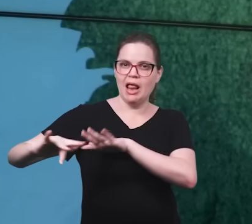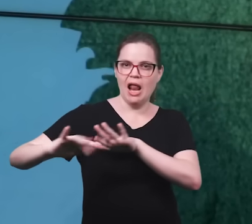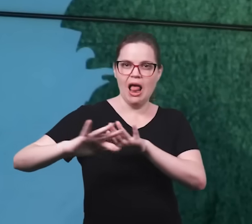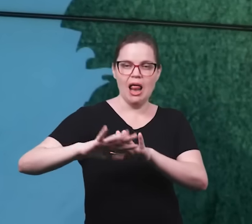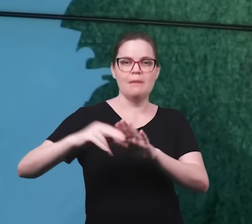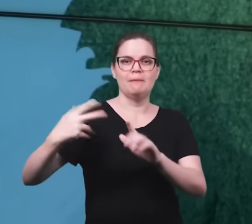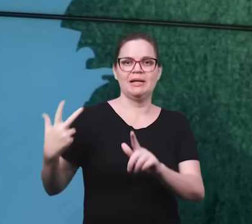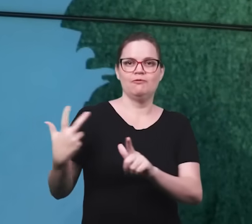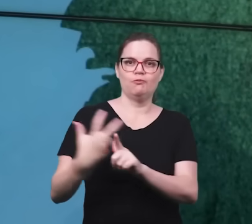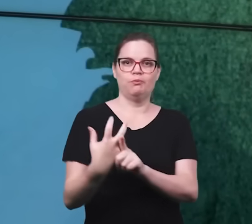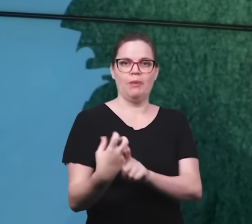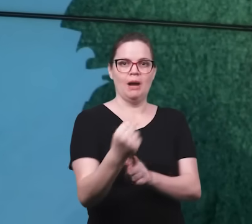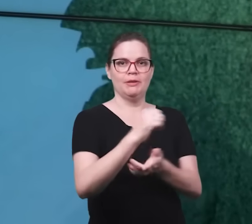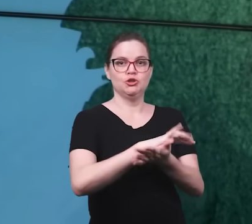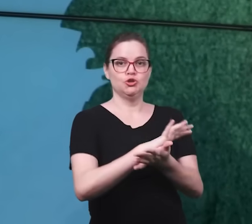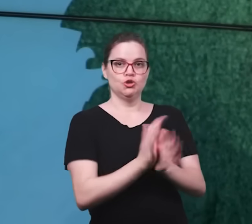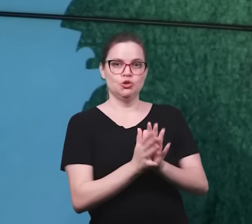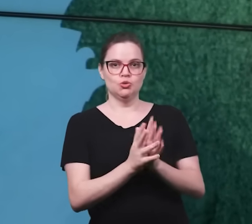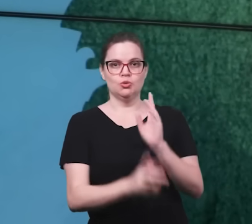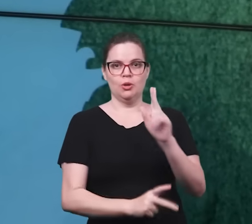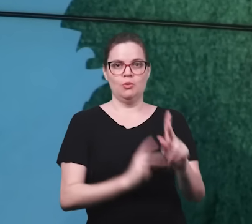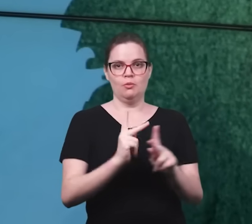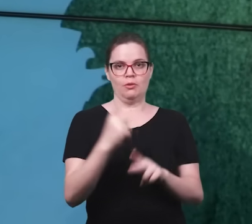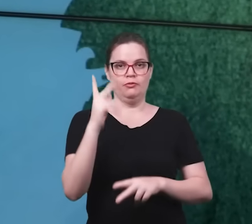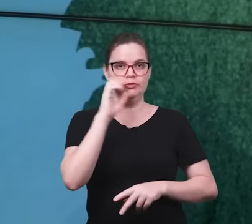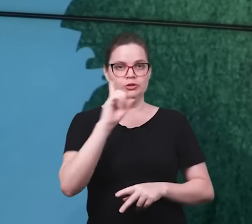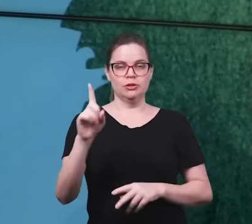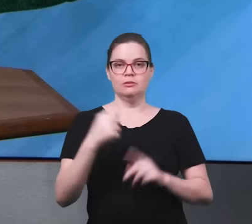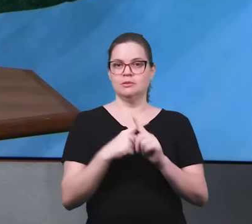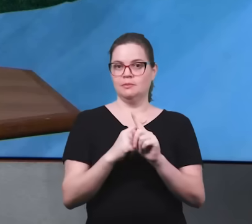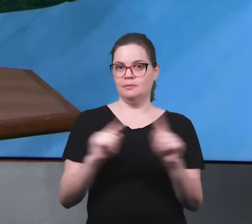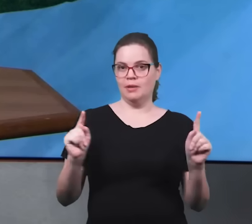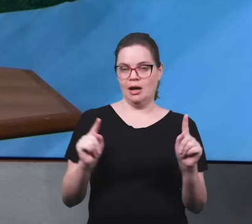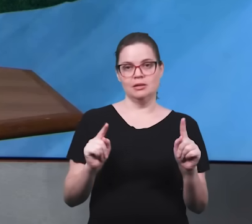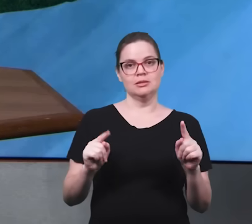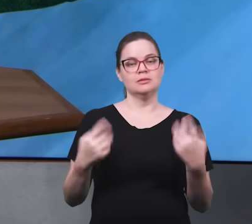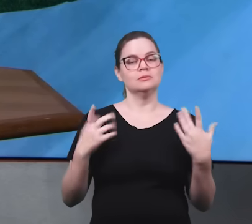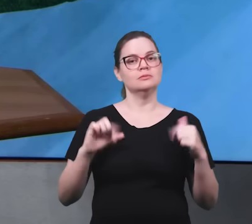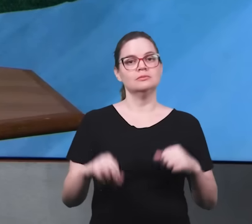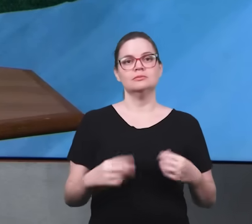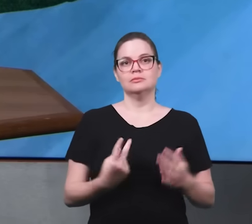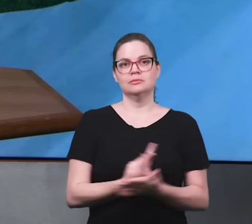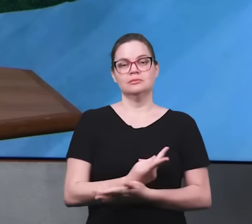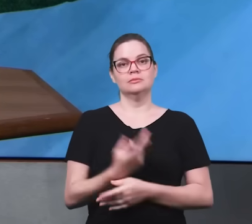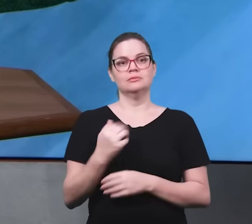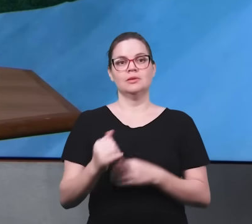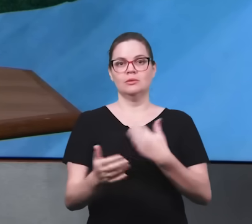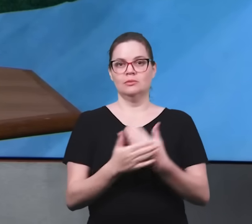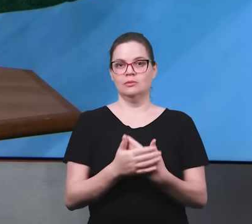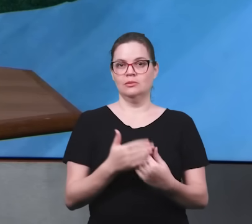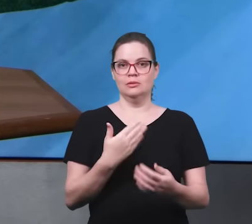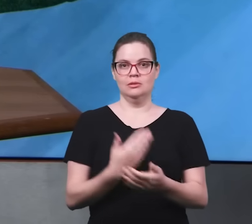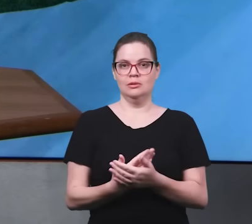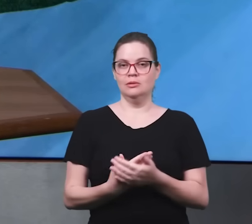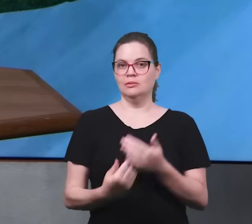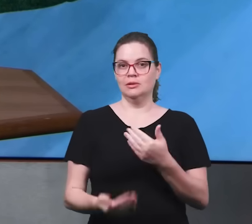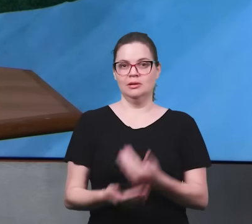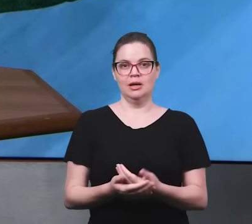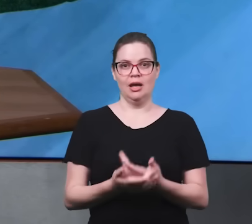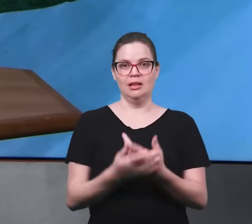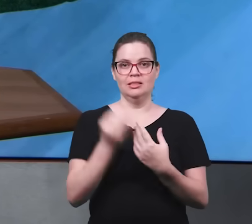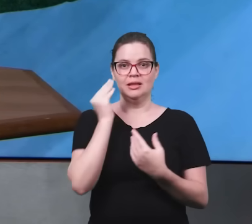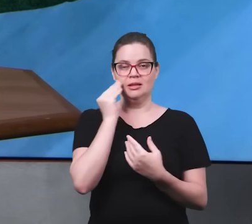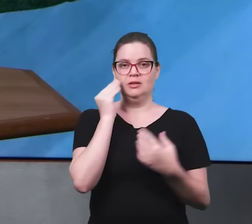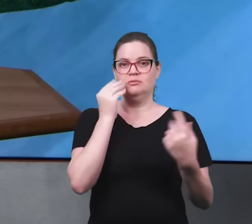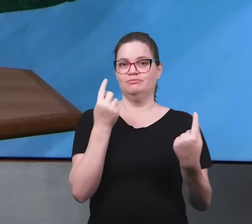pudessem sobrepor ao povo de Deus que ali avançava. Mas qualquer aliança contra Deus é